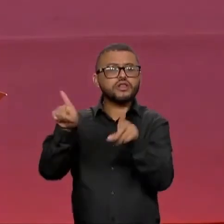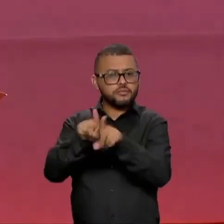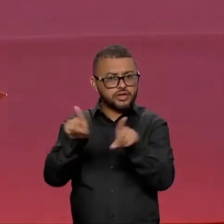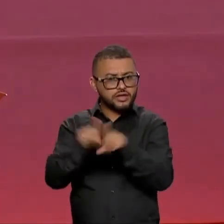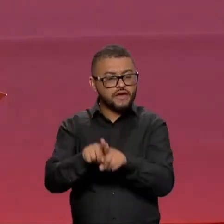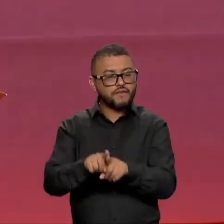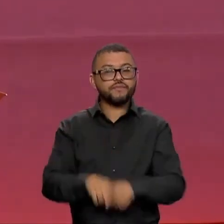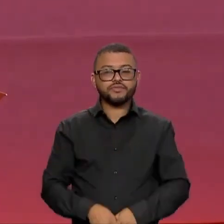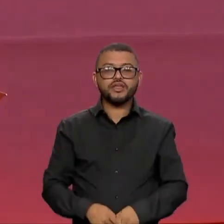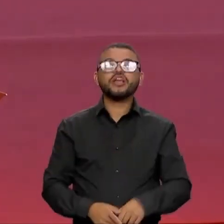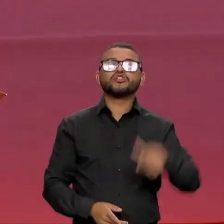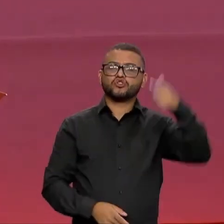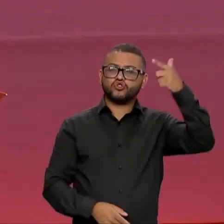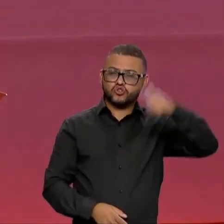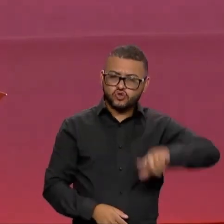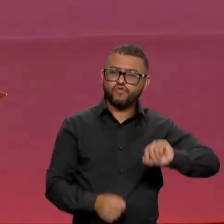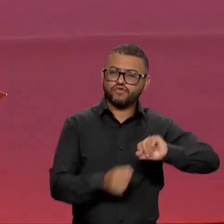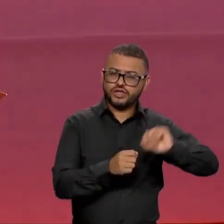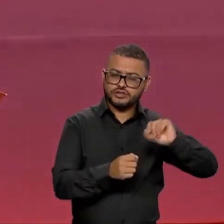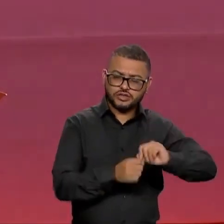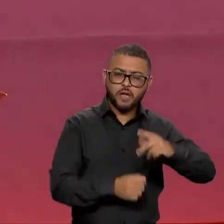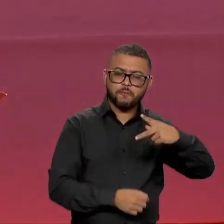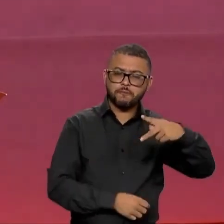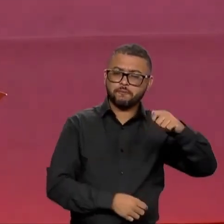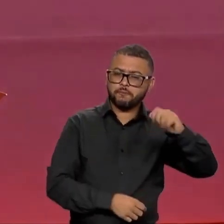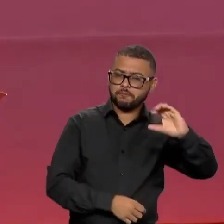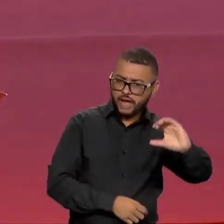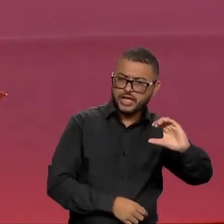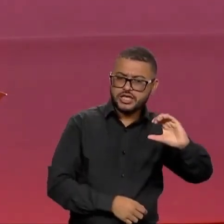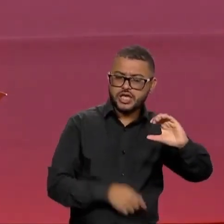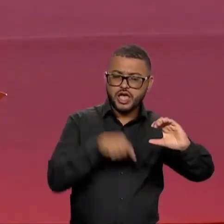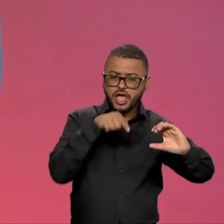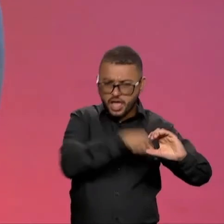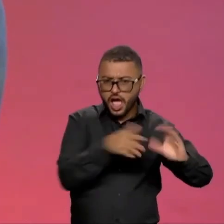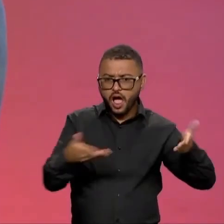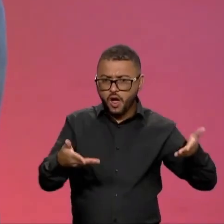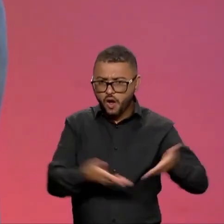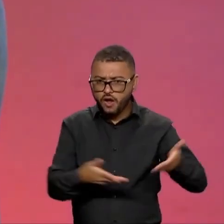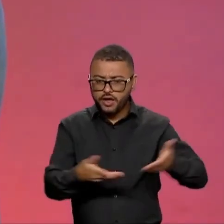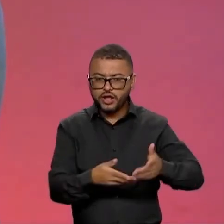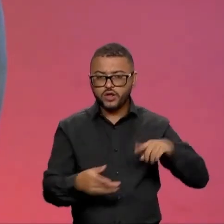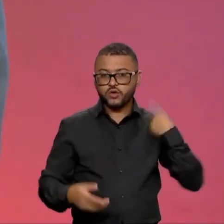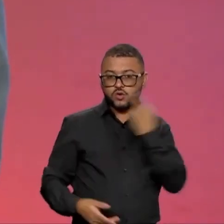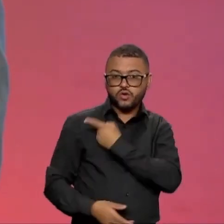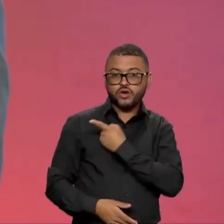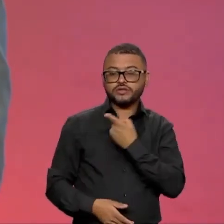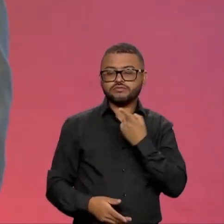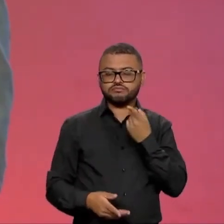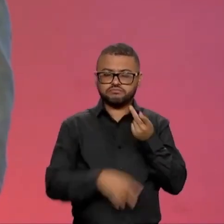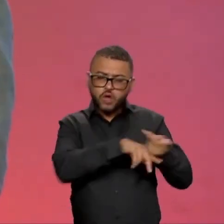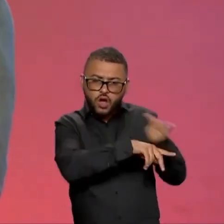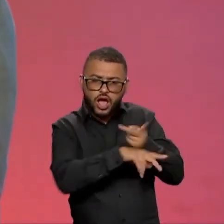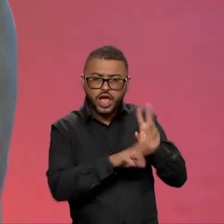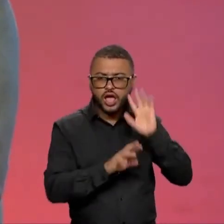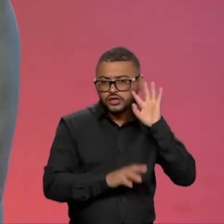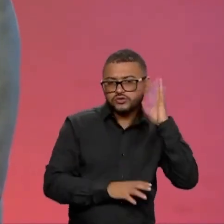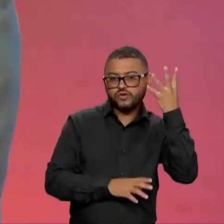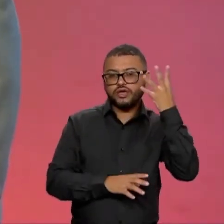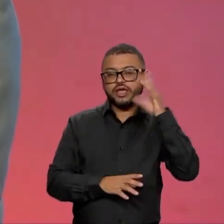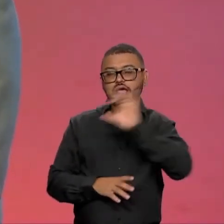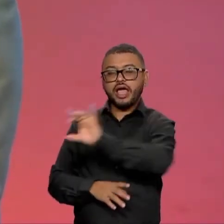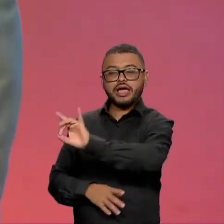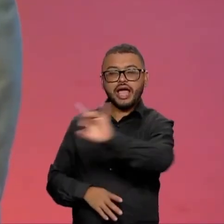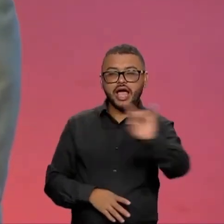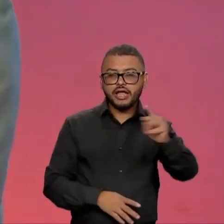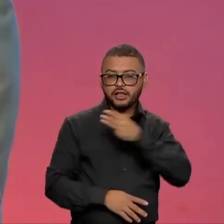Isso vai acontecer outra vez. Esse PAC, isso aqui, é para a gente correr atrás. Cada ministro